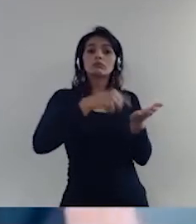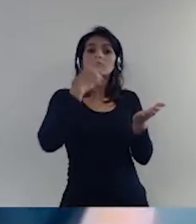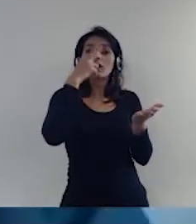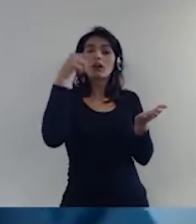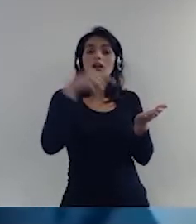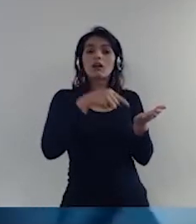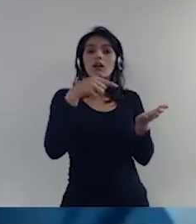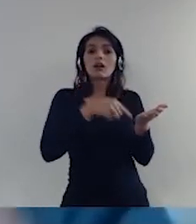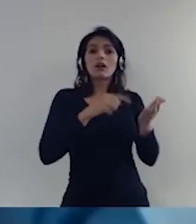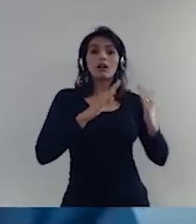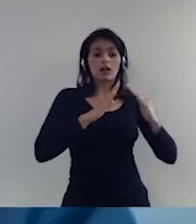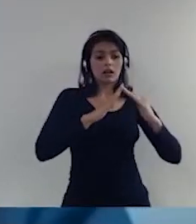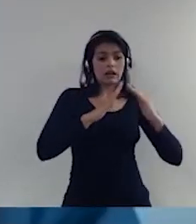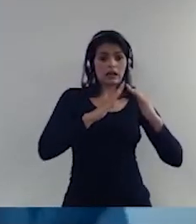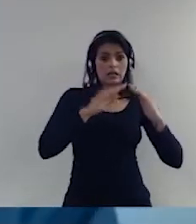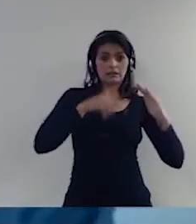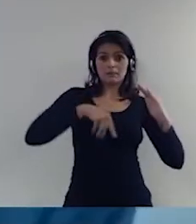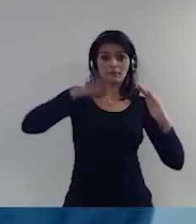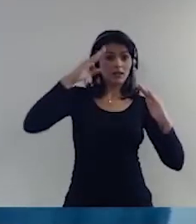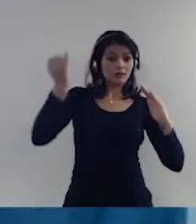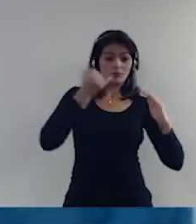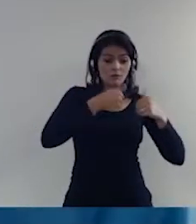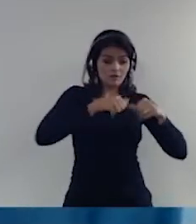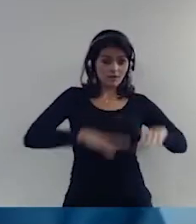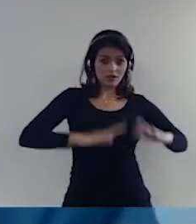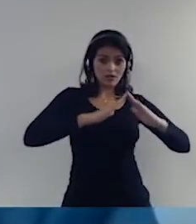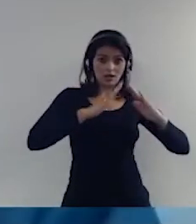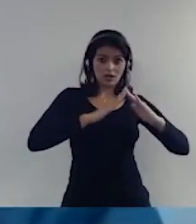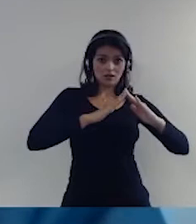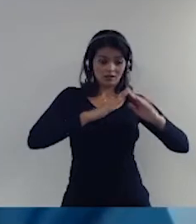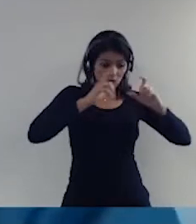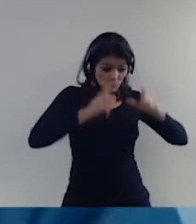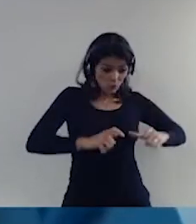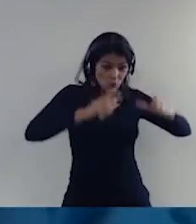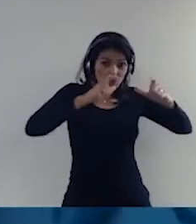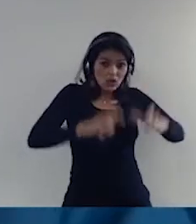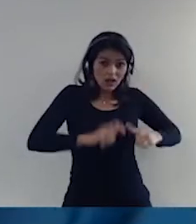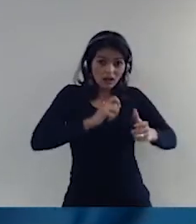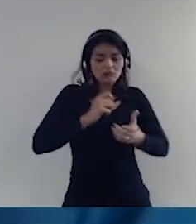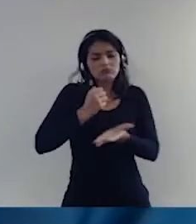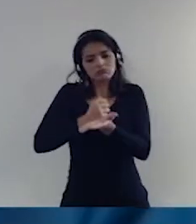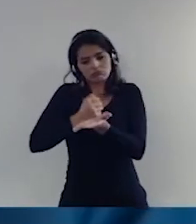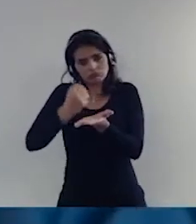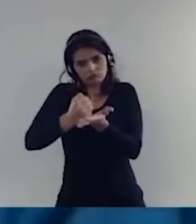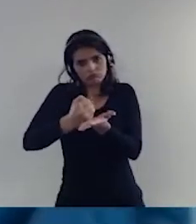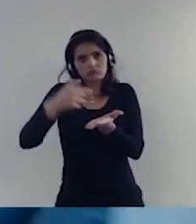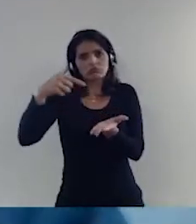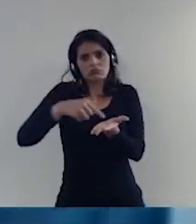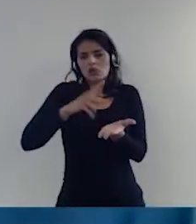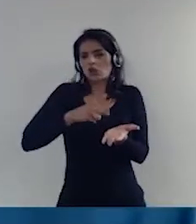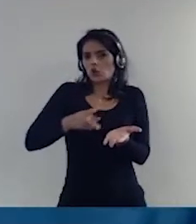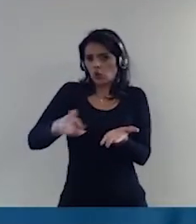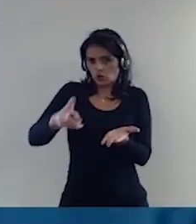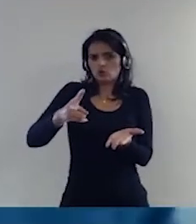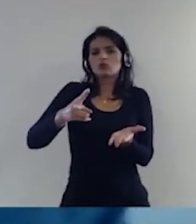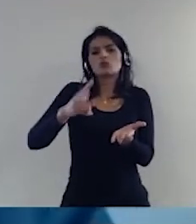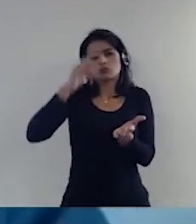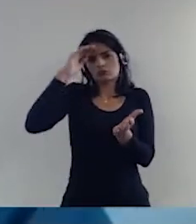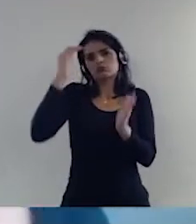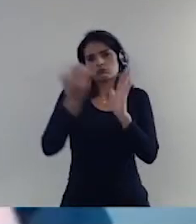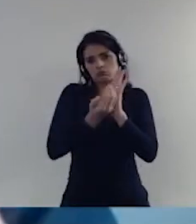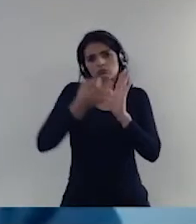mais... A casa se torna mais importante, fica em casa. Ou seja, o contrato continua